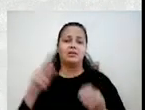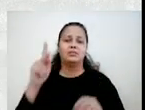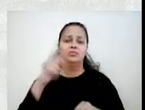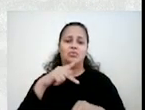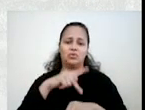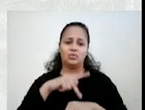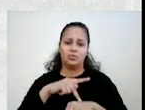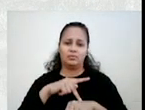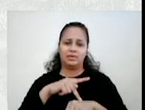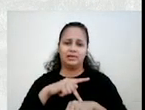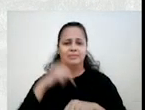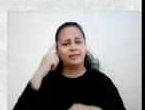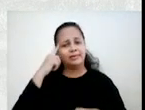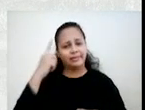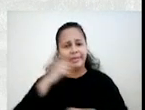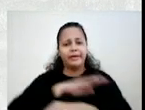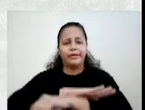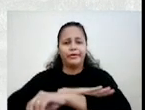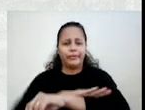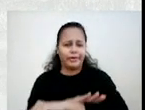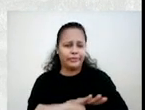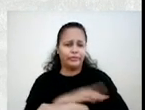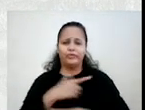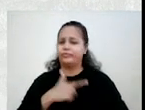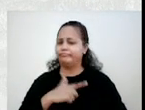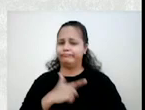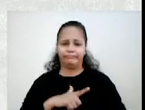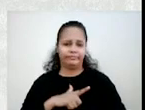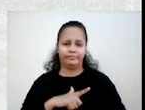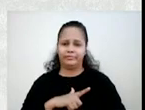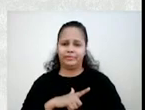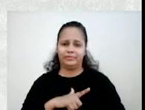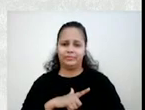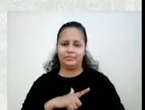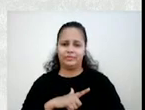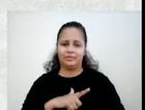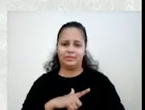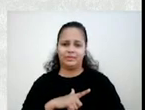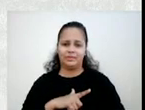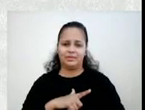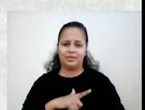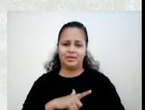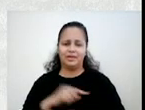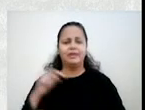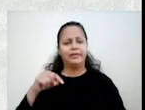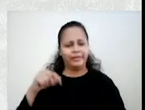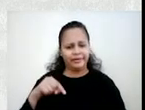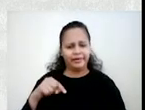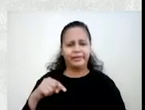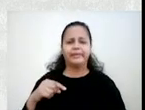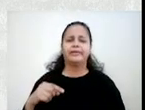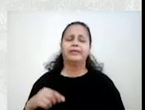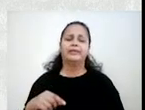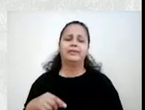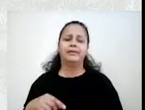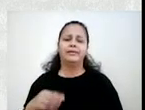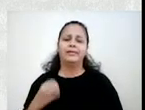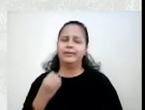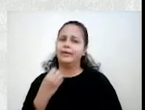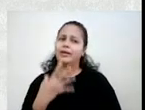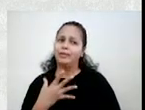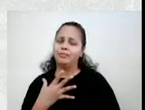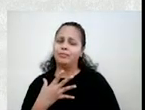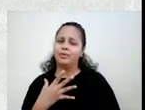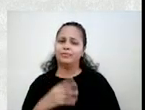no país. Né? Essa ideia de falar que o racismo não existe, que aqui é tudo, né, muito tranquilo, né?